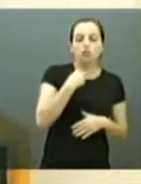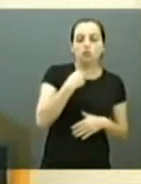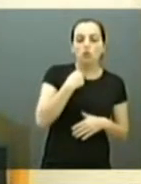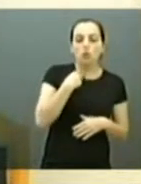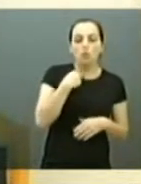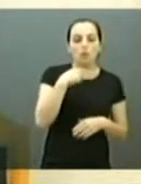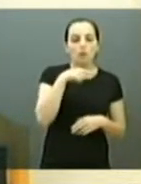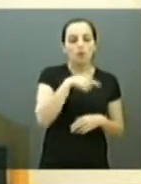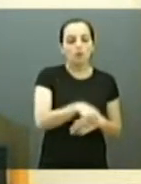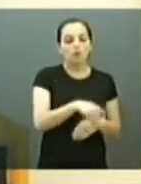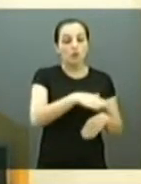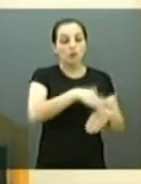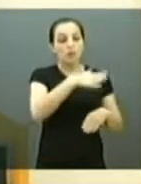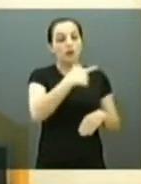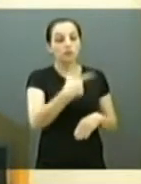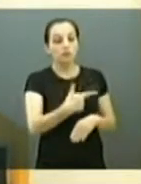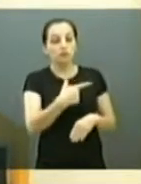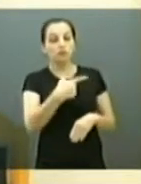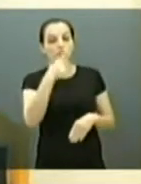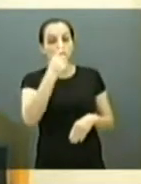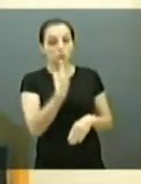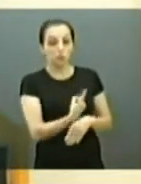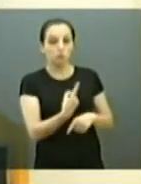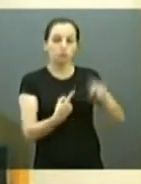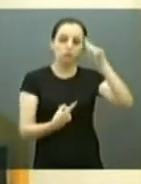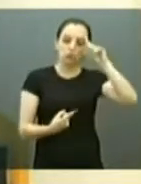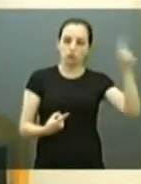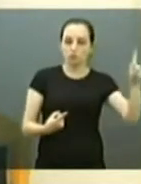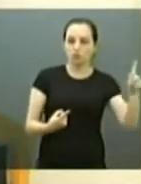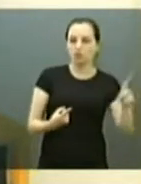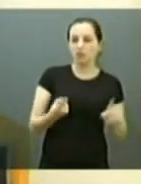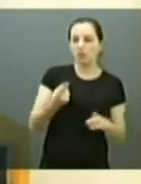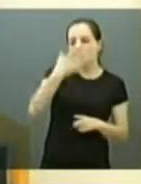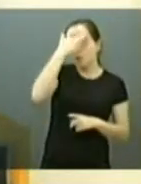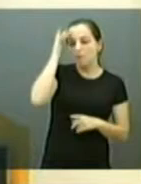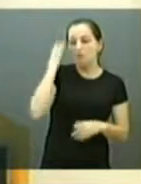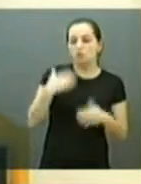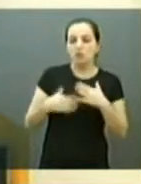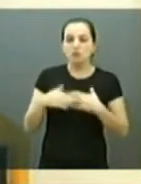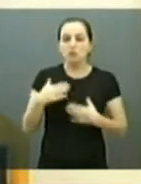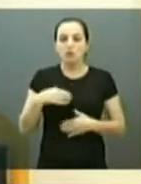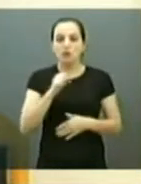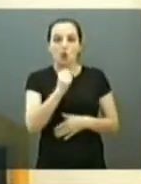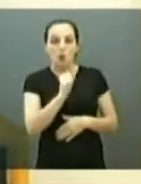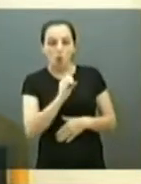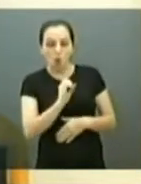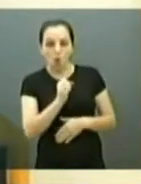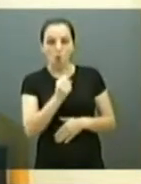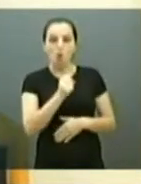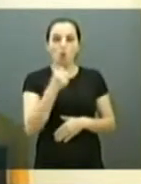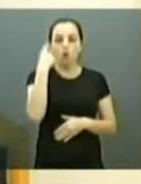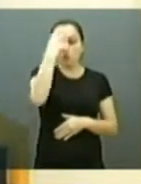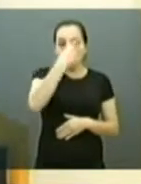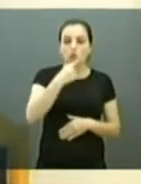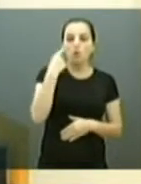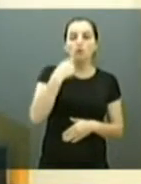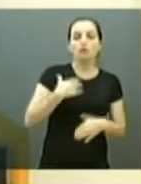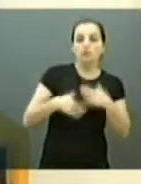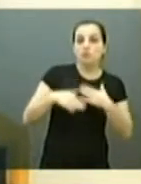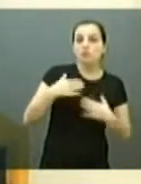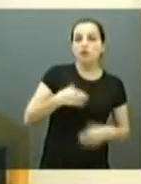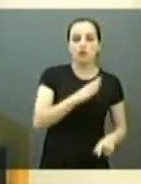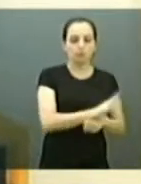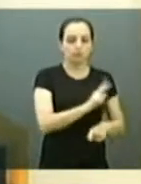vemos até aqui na nossa cidade, paciente chegando a ficar 8 horas aguardando atendimento, e paciente chegando a ficar 5 dias dentro da